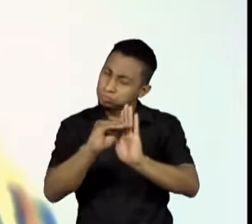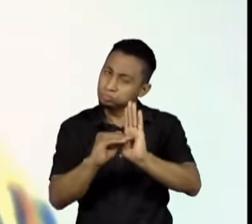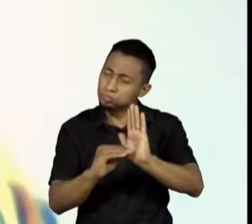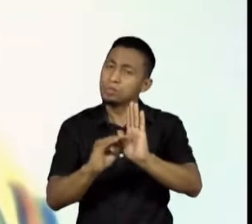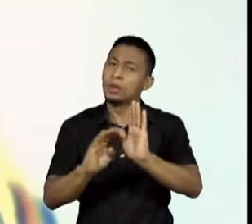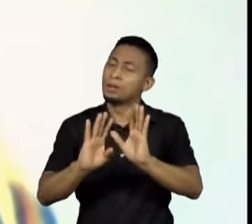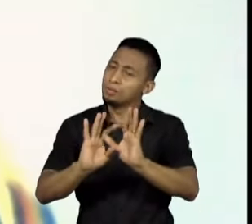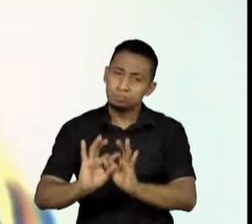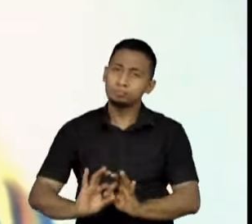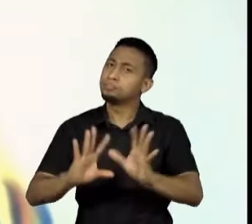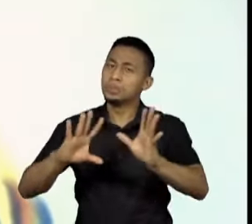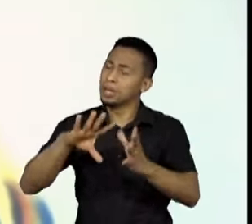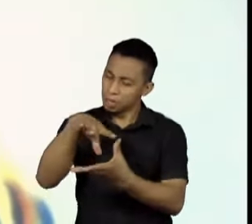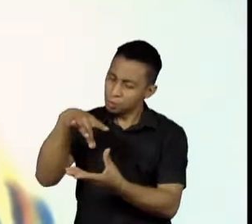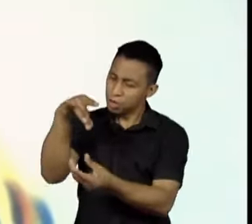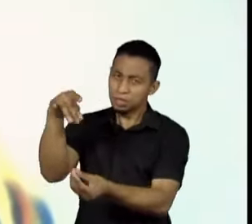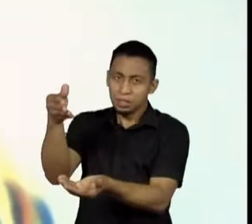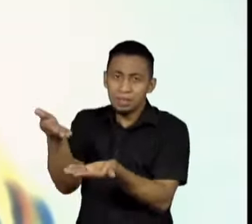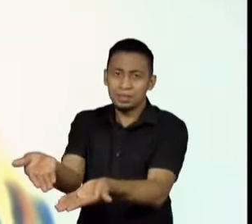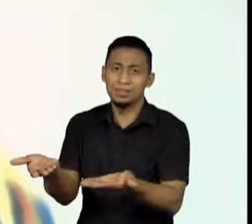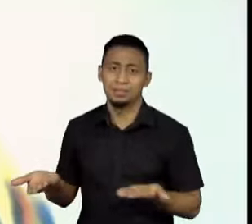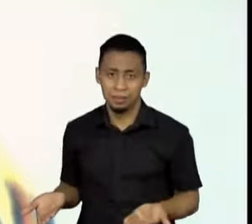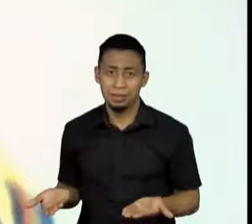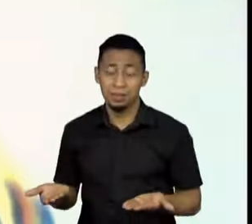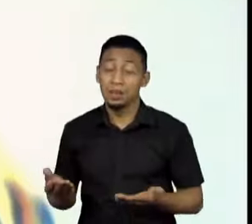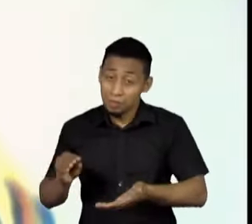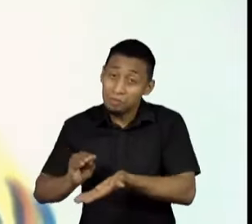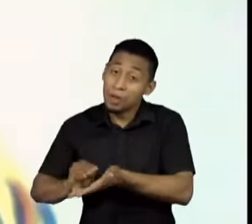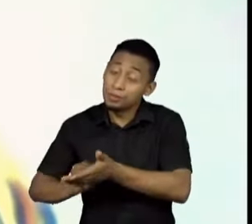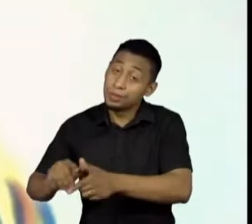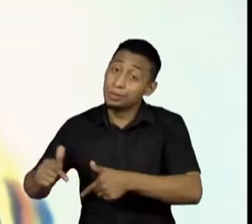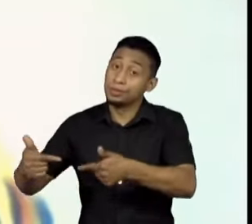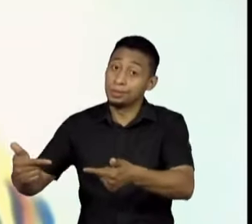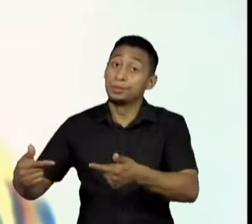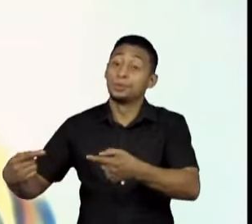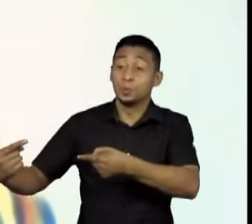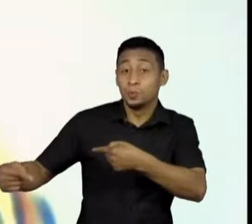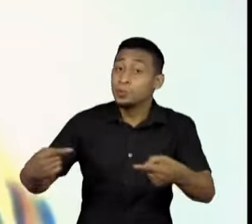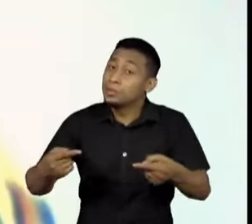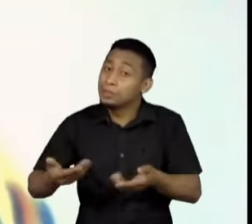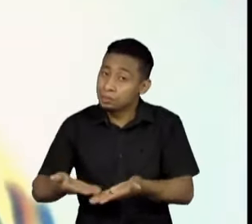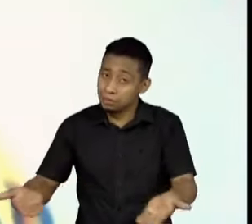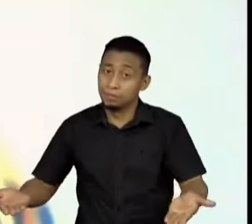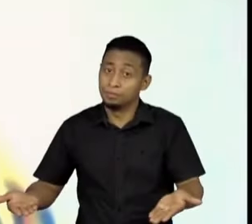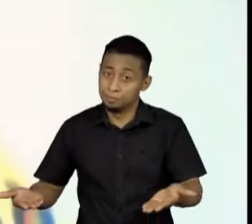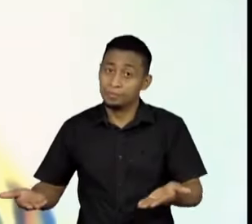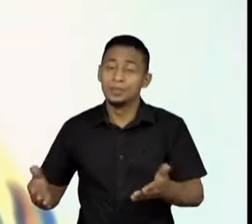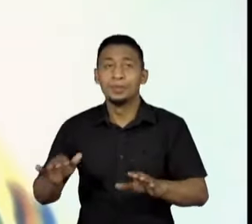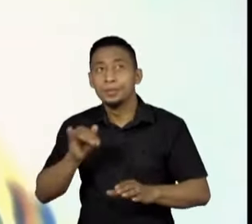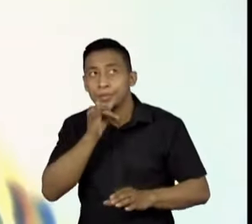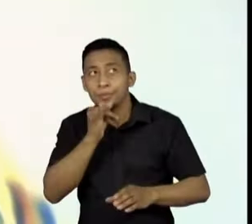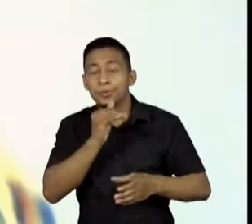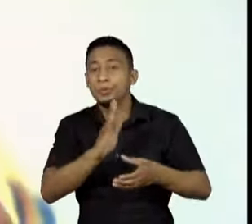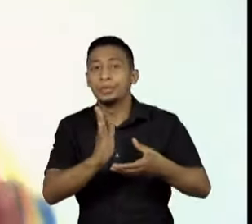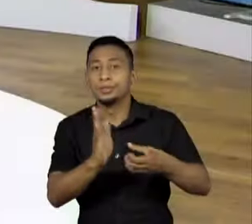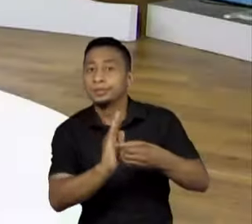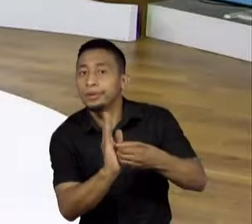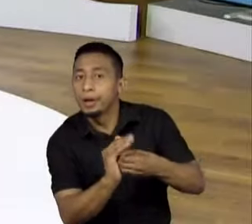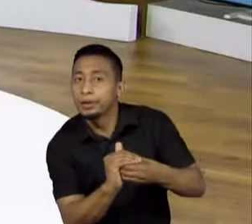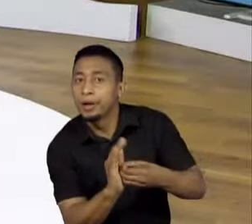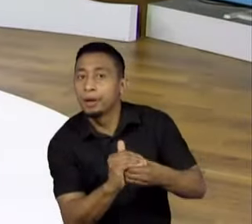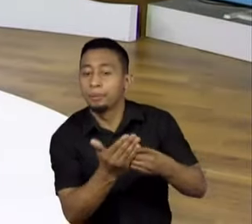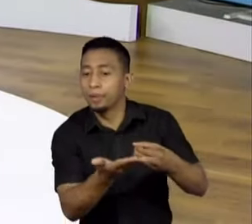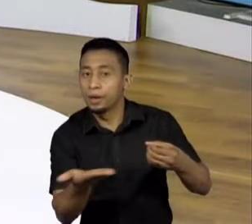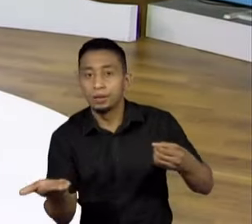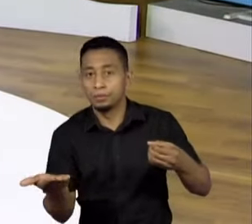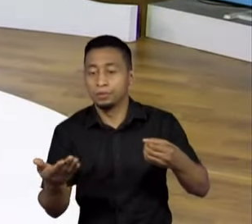E isso vai muito de uma política pública, né? Eu acho que uma política pública de saneamento básico, como uma